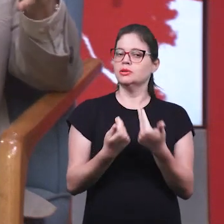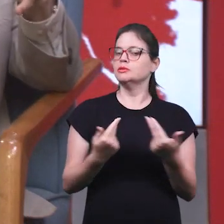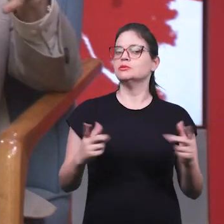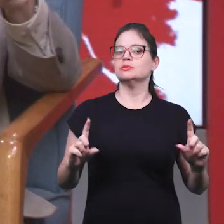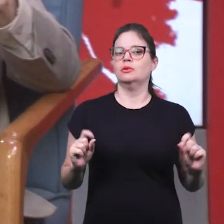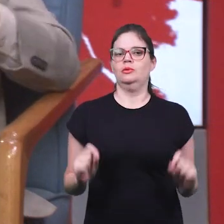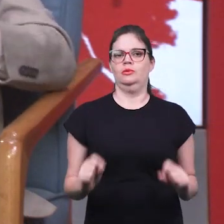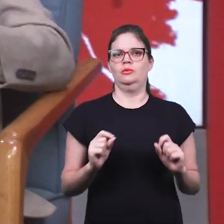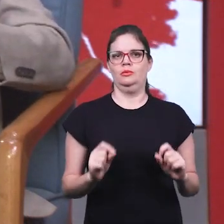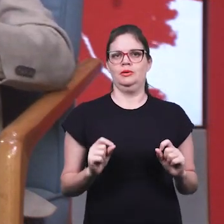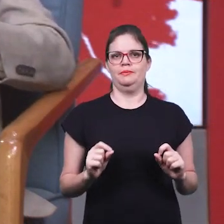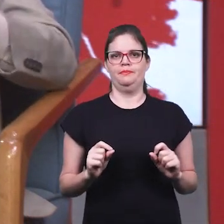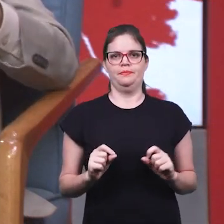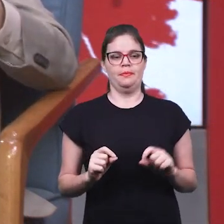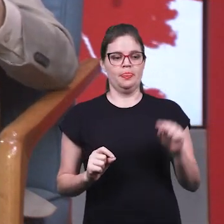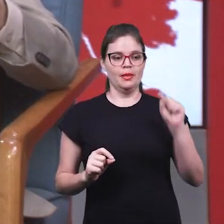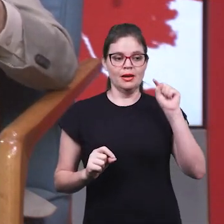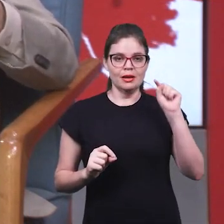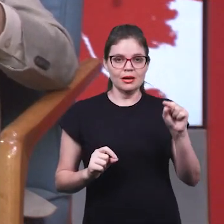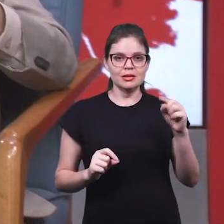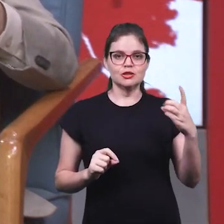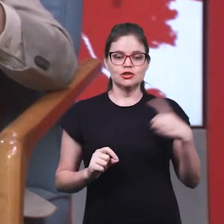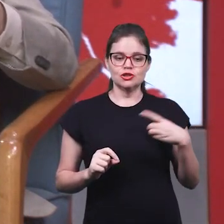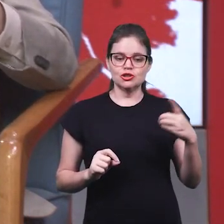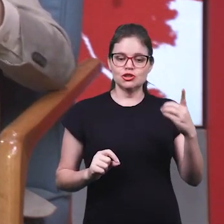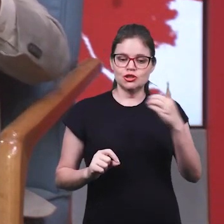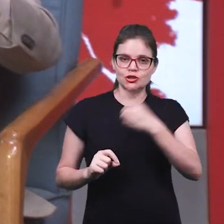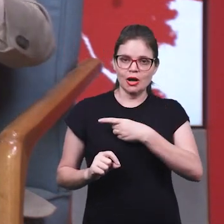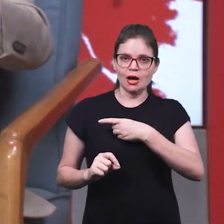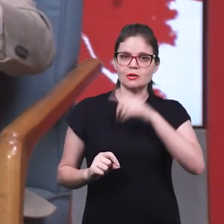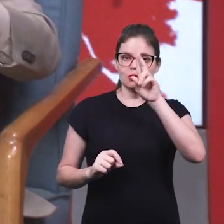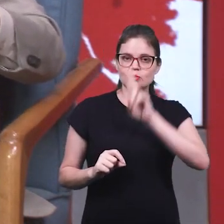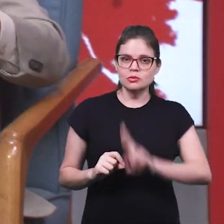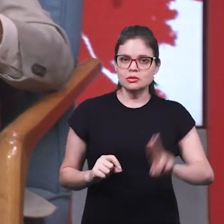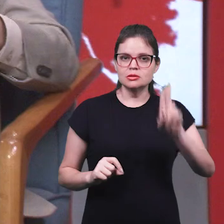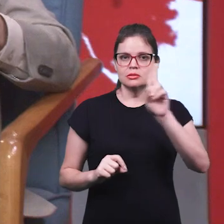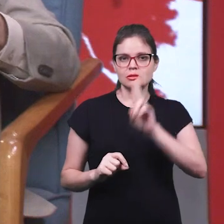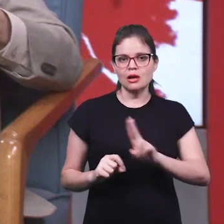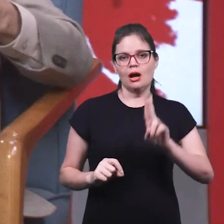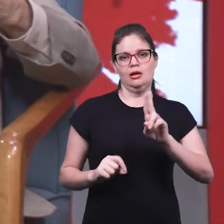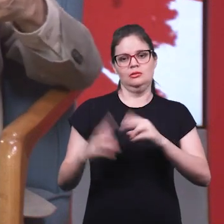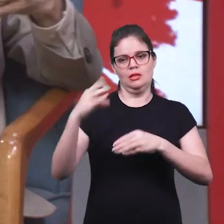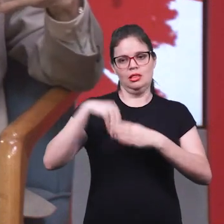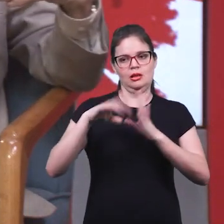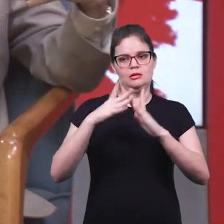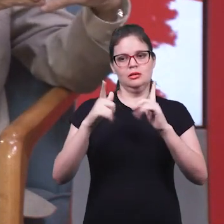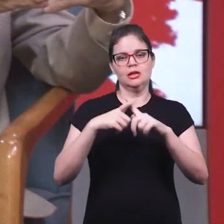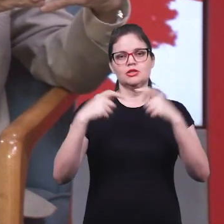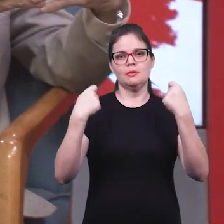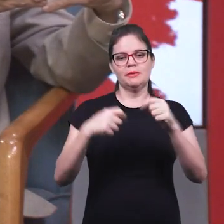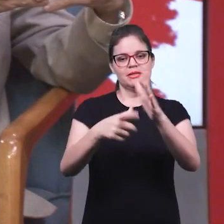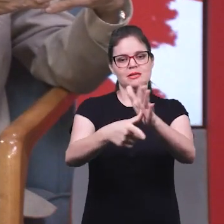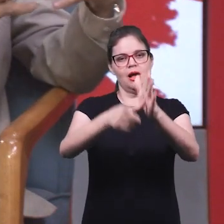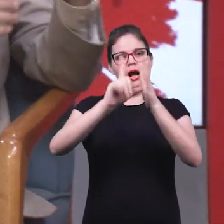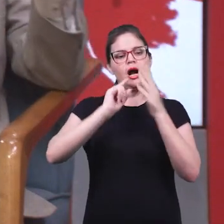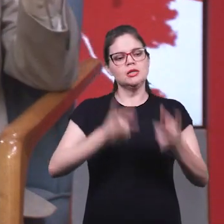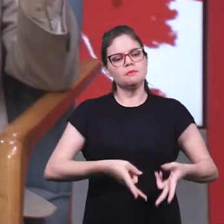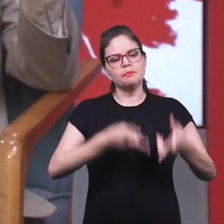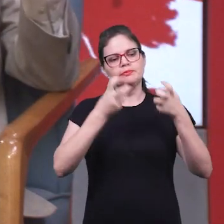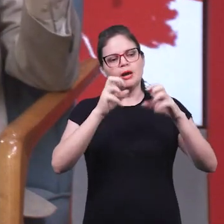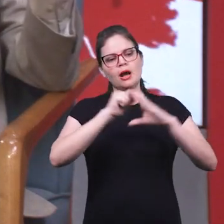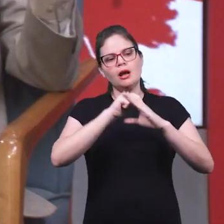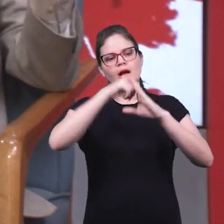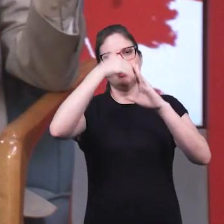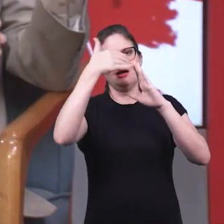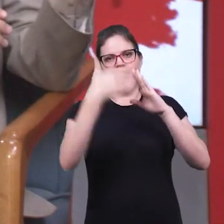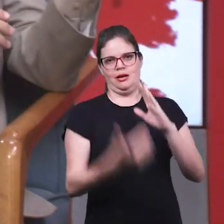por isso que para que ele seja usado nesse trabalho, ele tenha essas características que